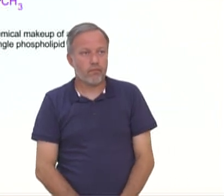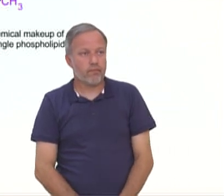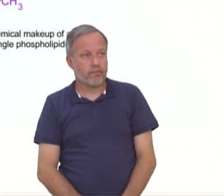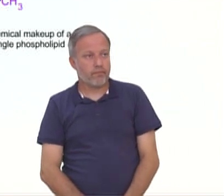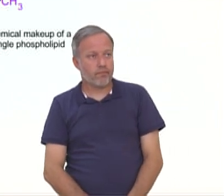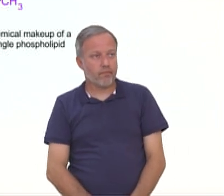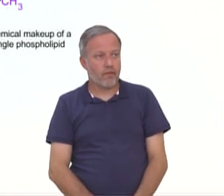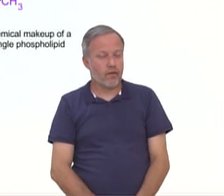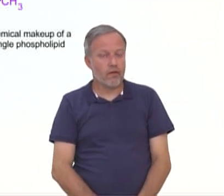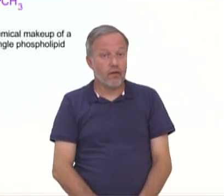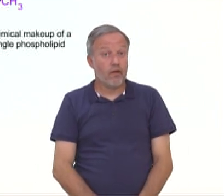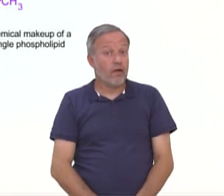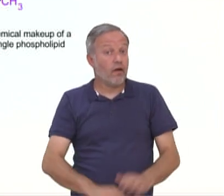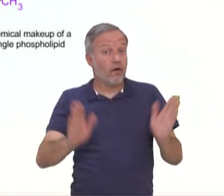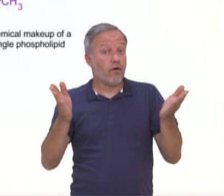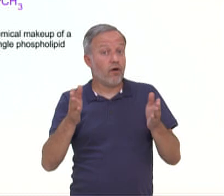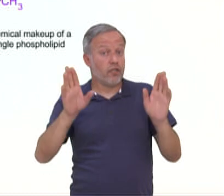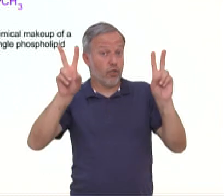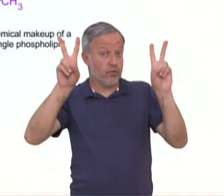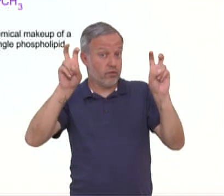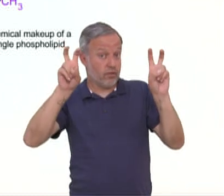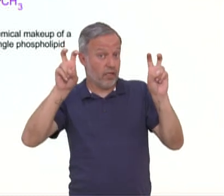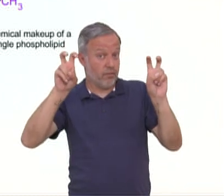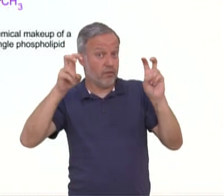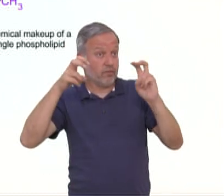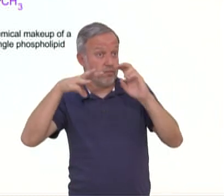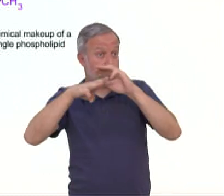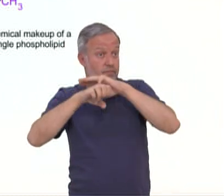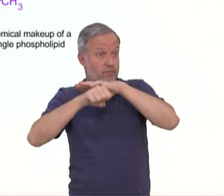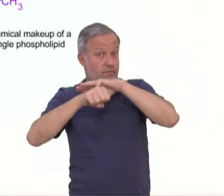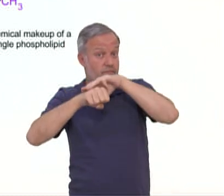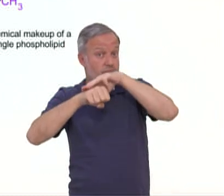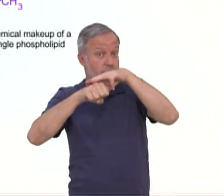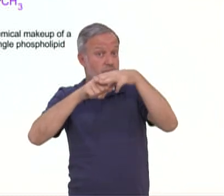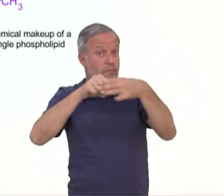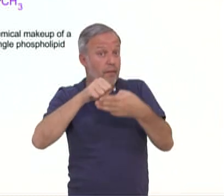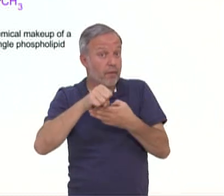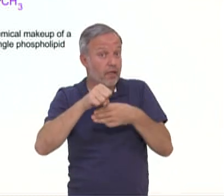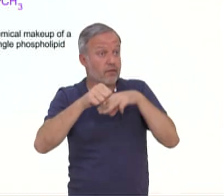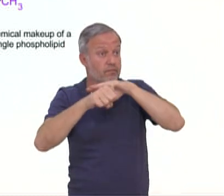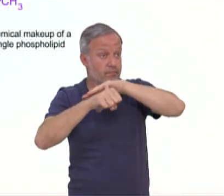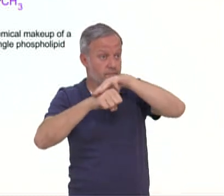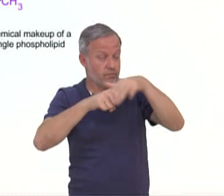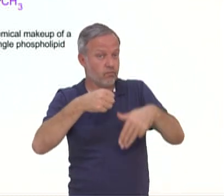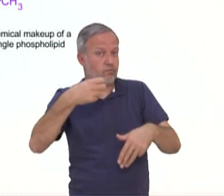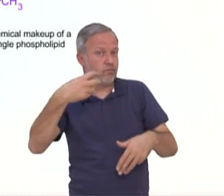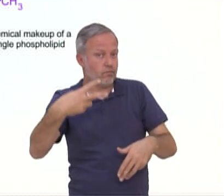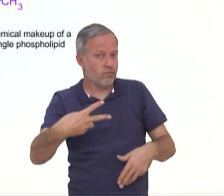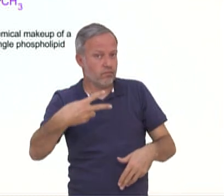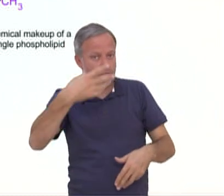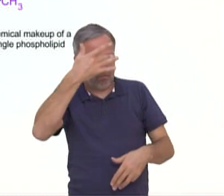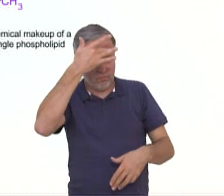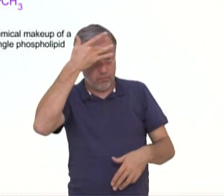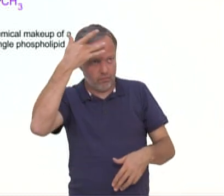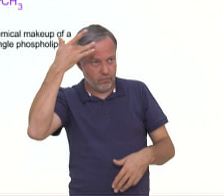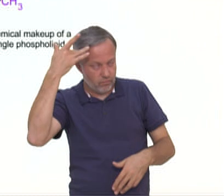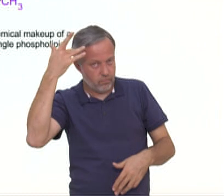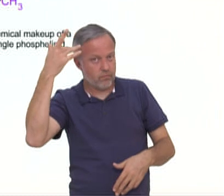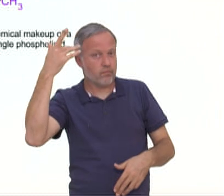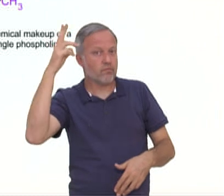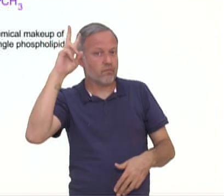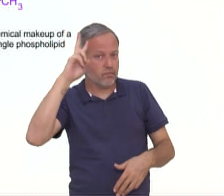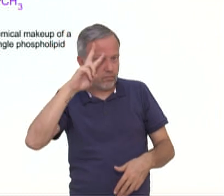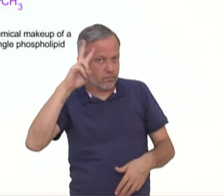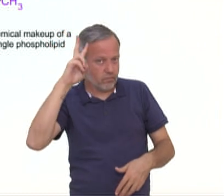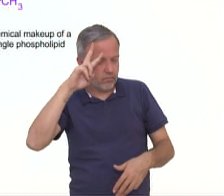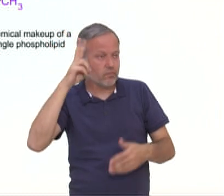Olá, melhor teoria de todos os tempos sobre membrana. Isso, exatamente. Dois caras que são lembrados